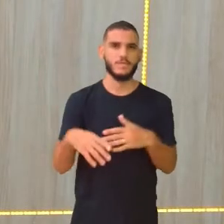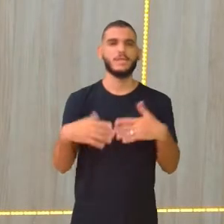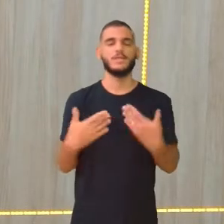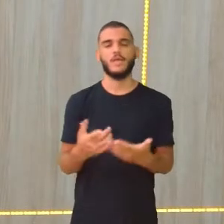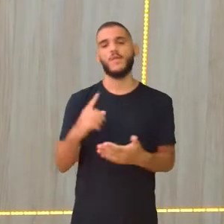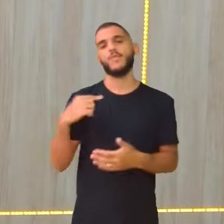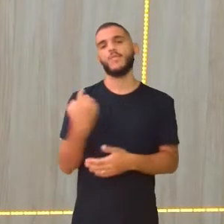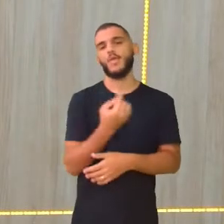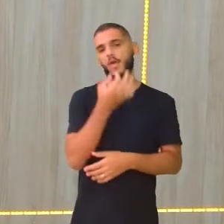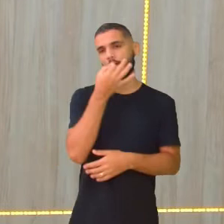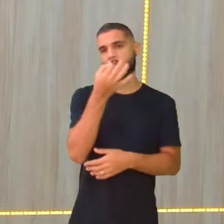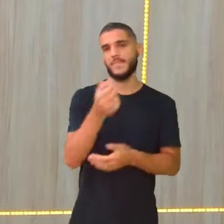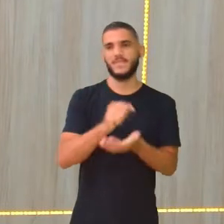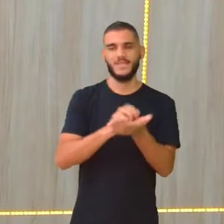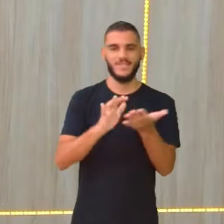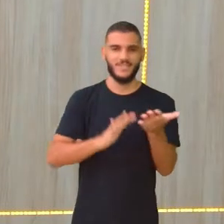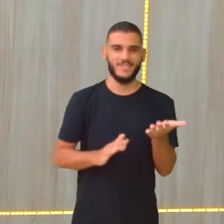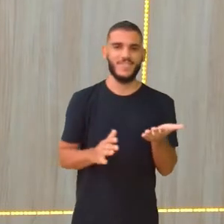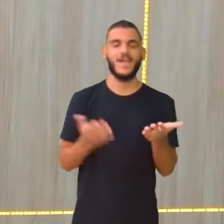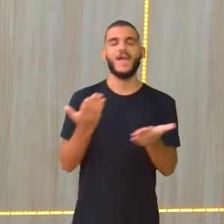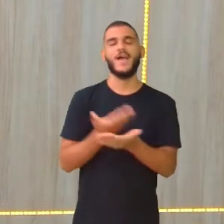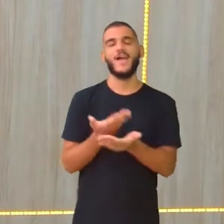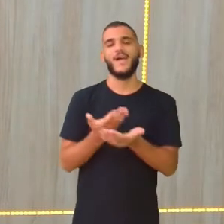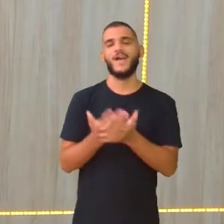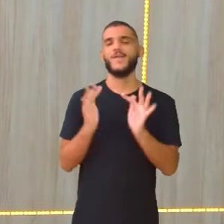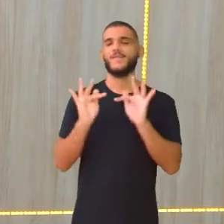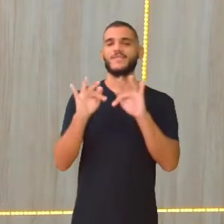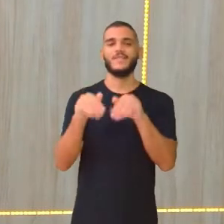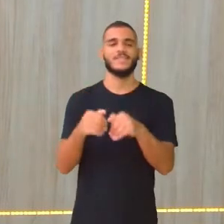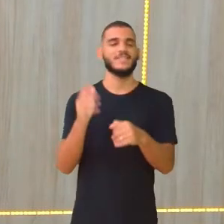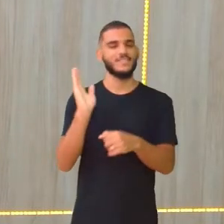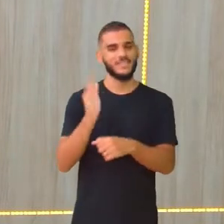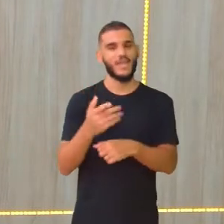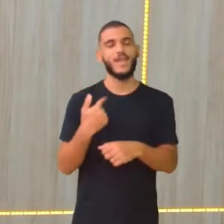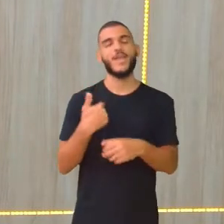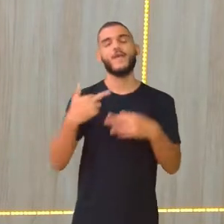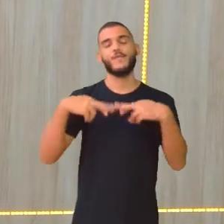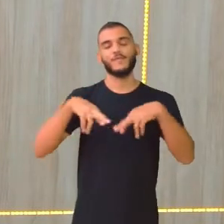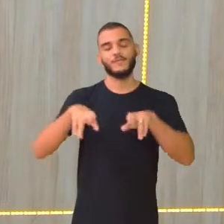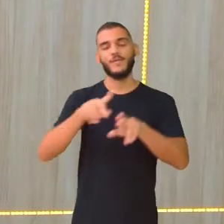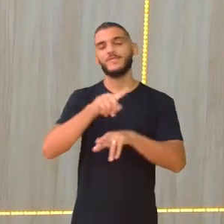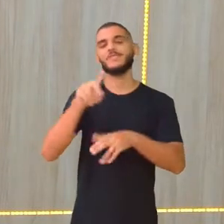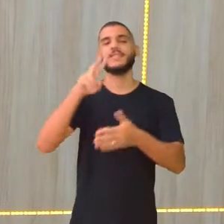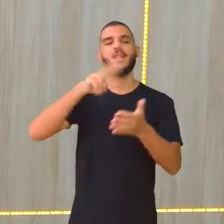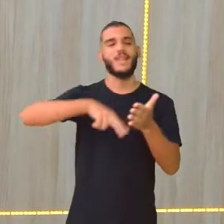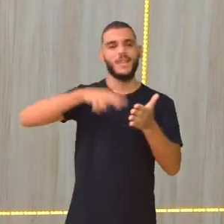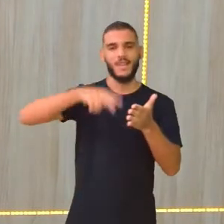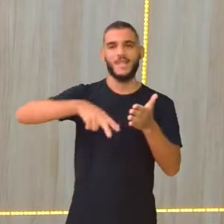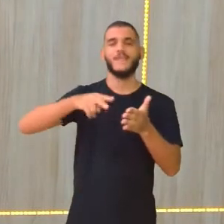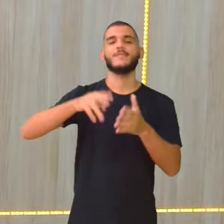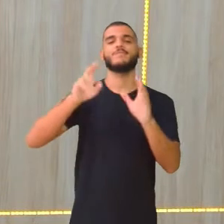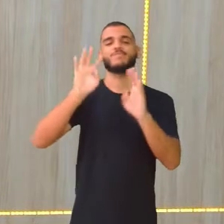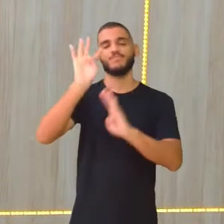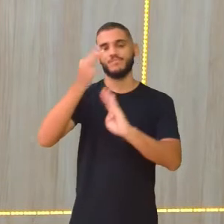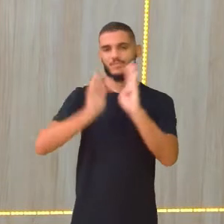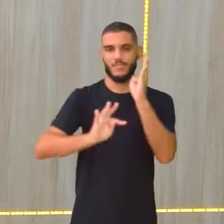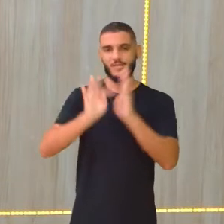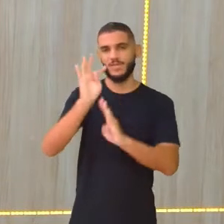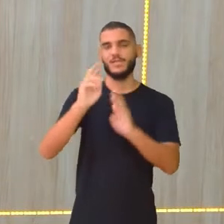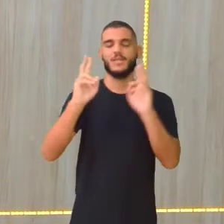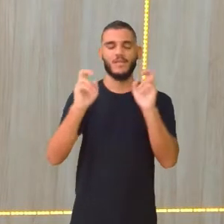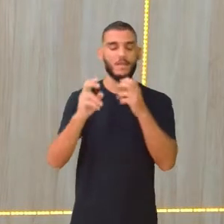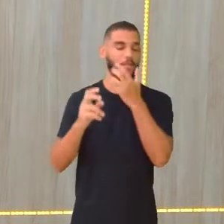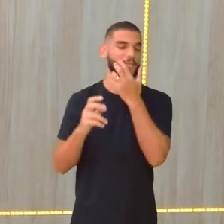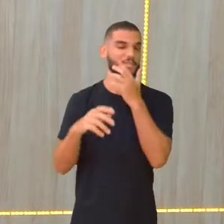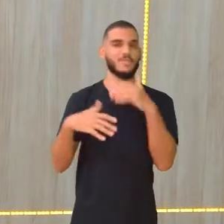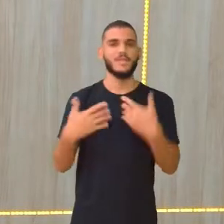nossa sugestão de atividade. A nossa aula está ficando por aqui e eu espero que vocês leiam mais a respeito da biotecnologia. Será